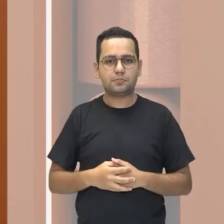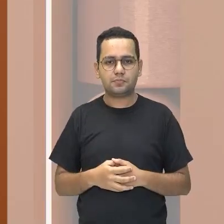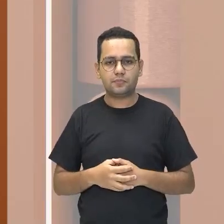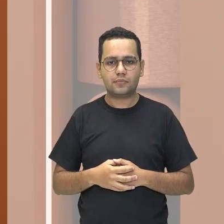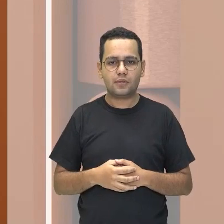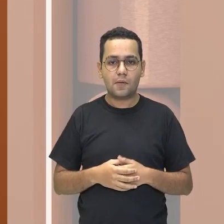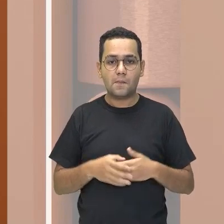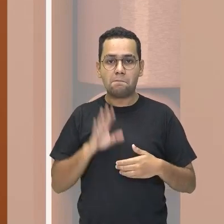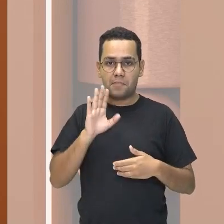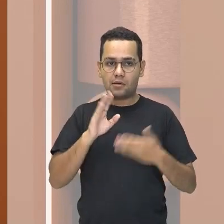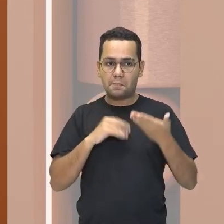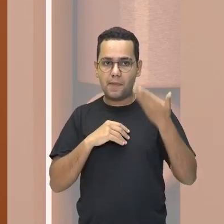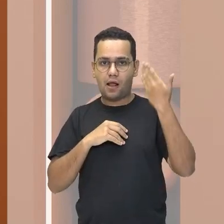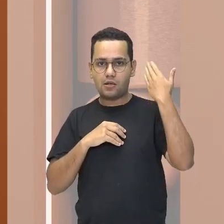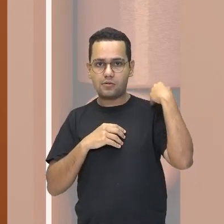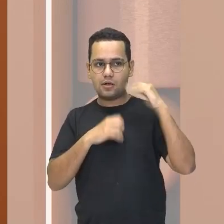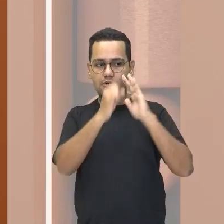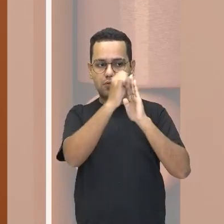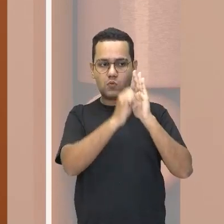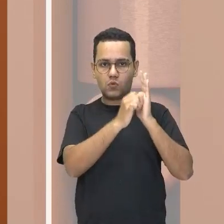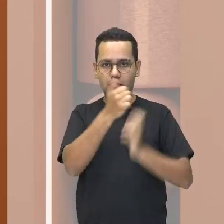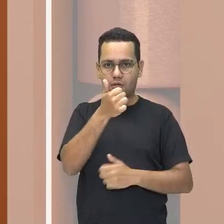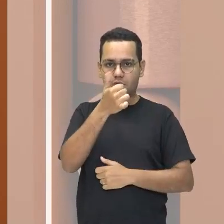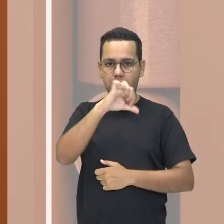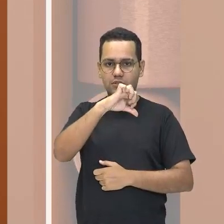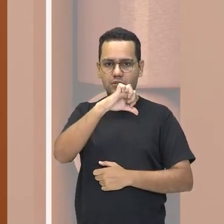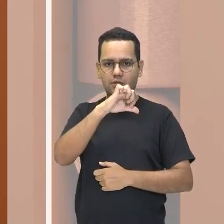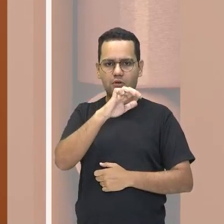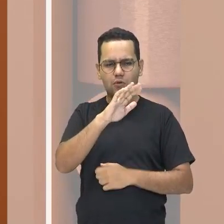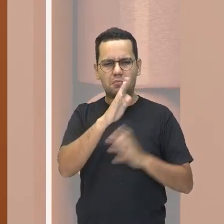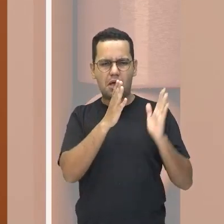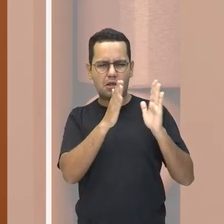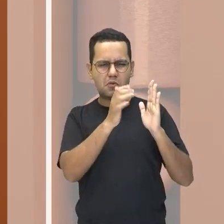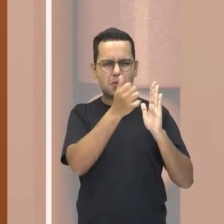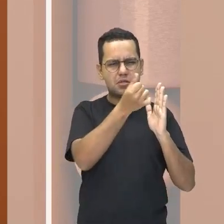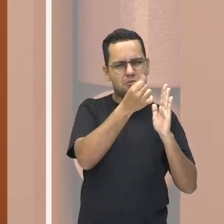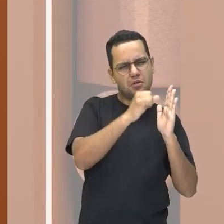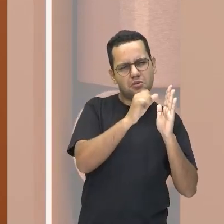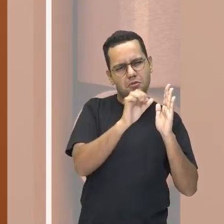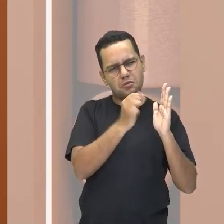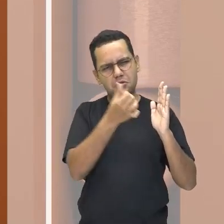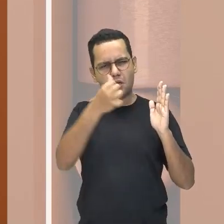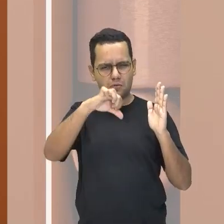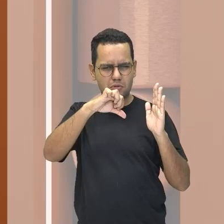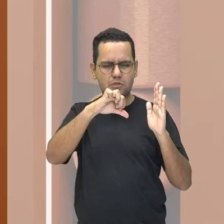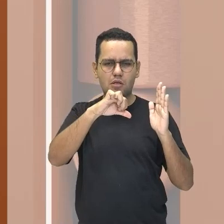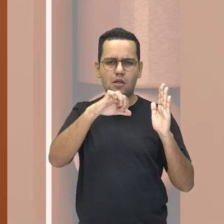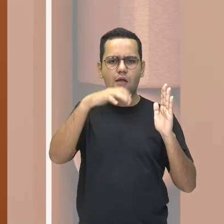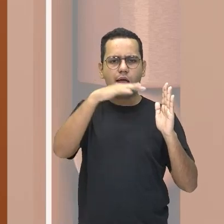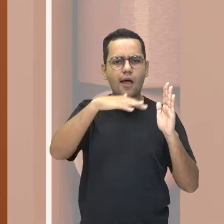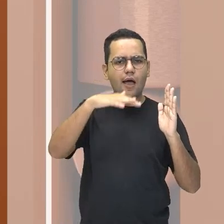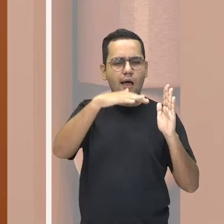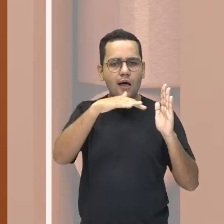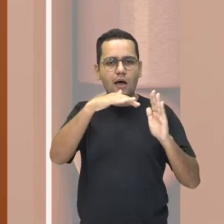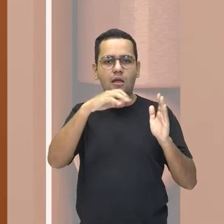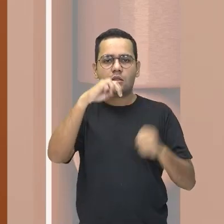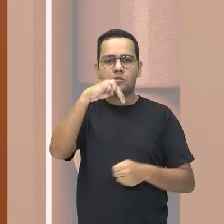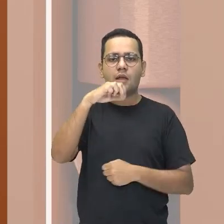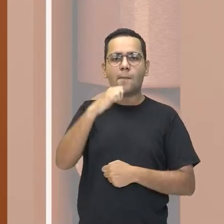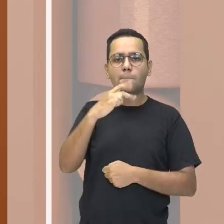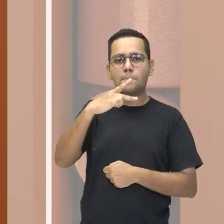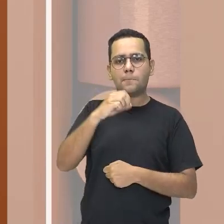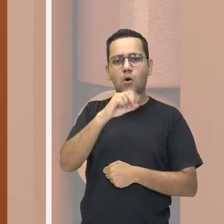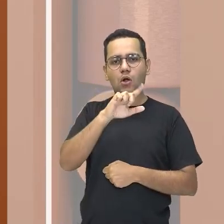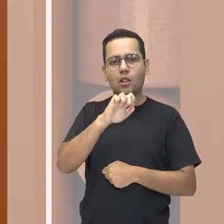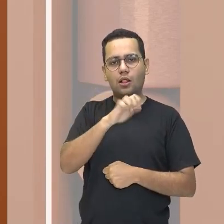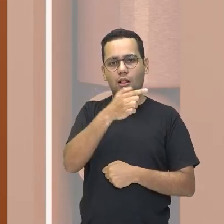lá no século XIX, século XVIII, século XIX, na chamada Era Napoleônica, gente, 18 e 19,